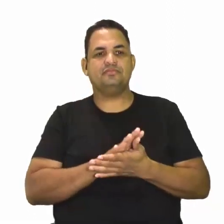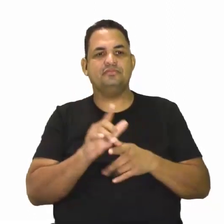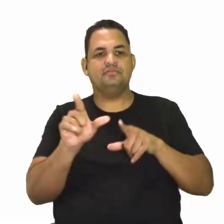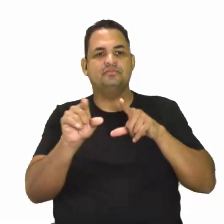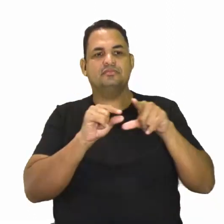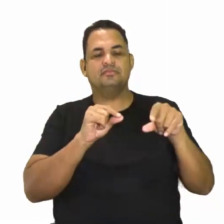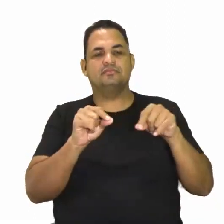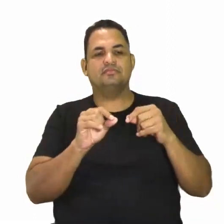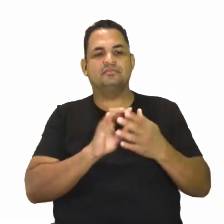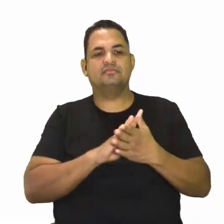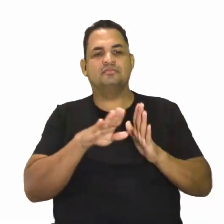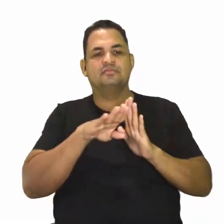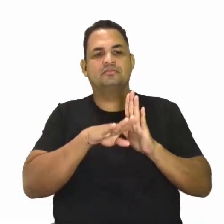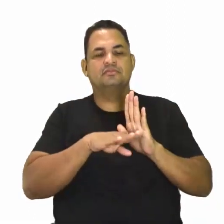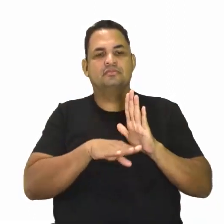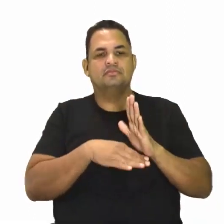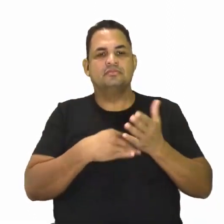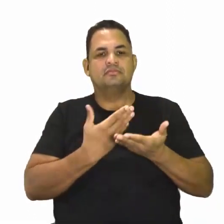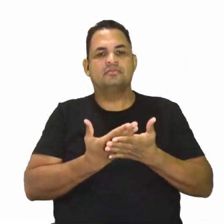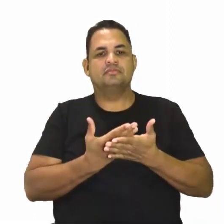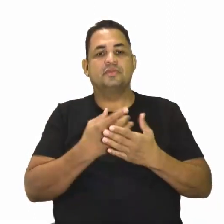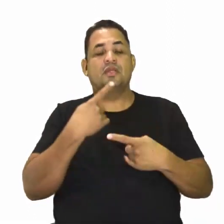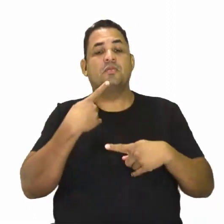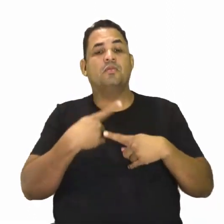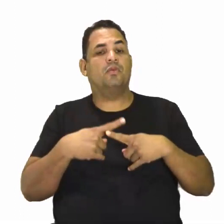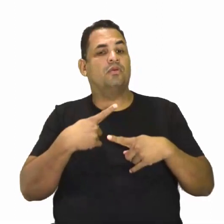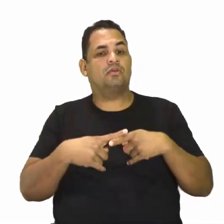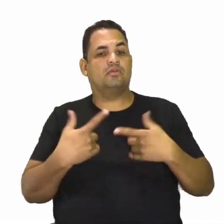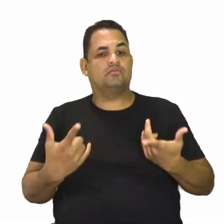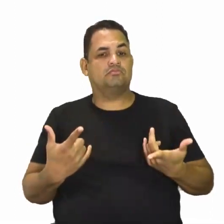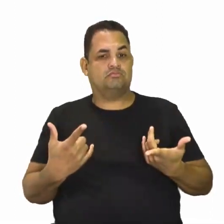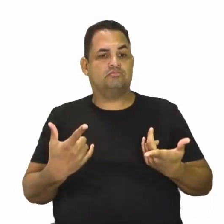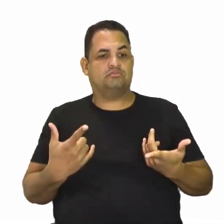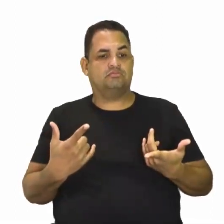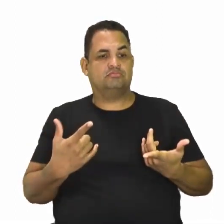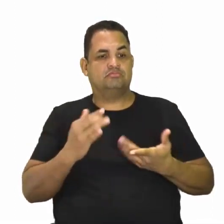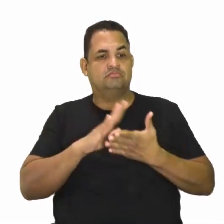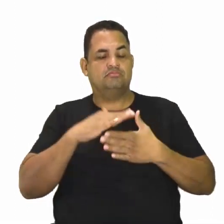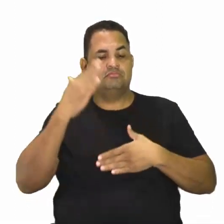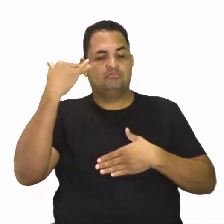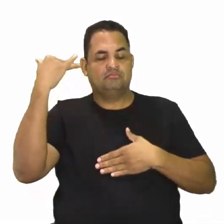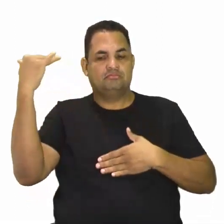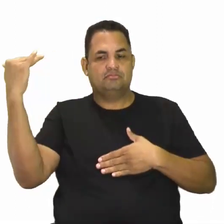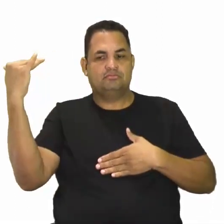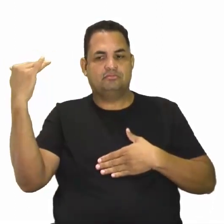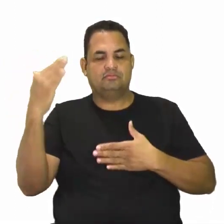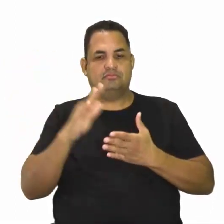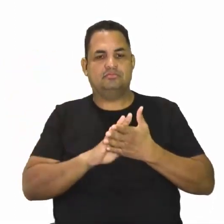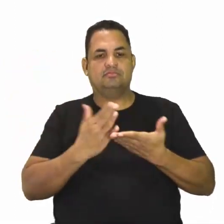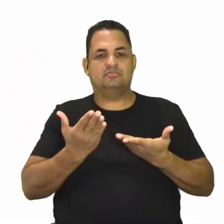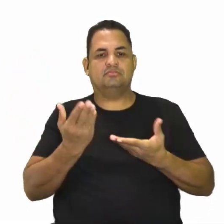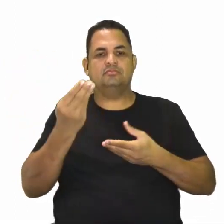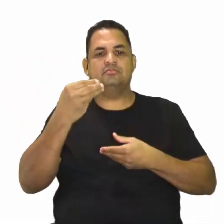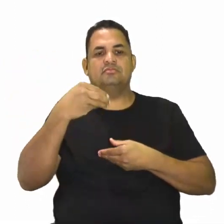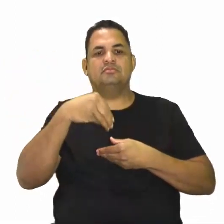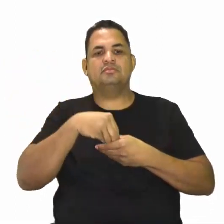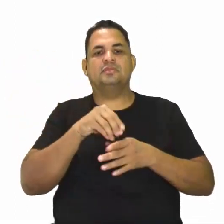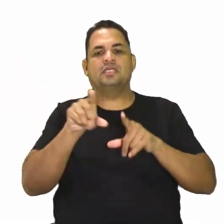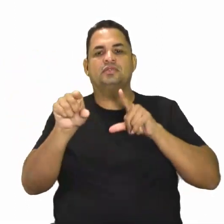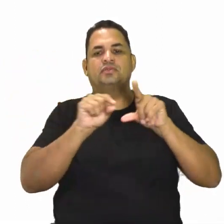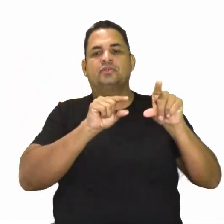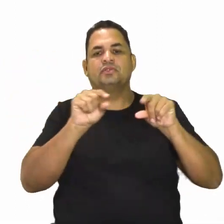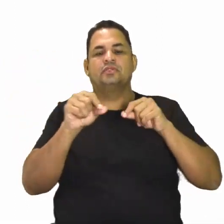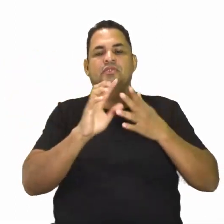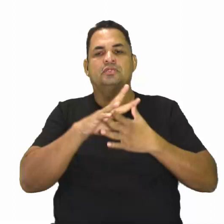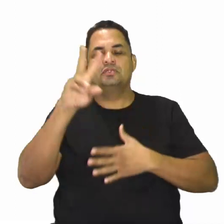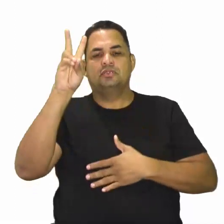escolha dos componentes e o motivo de sucesso. Dentro da escolha dos componentes,